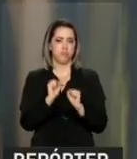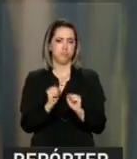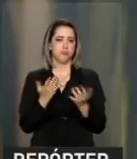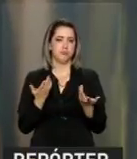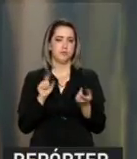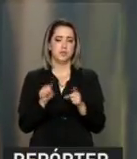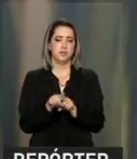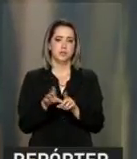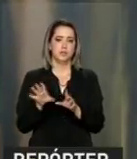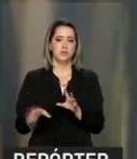só cesta de frutas e hortaliças